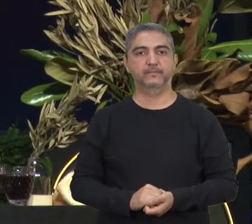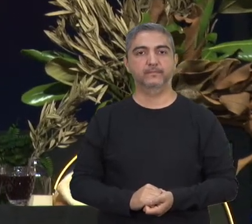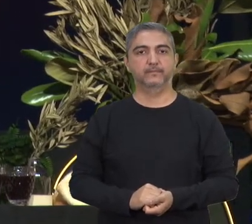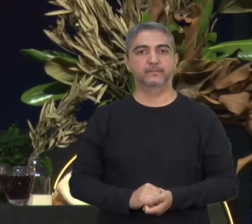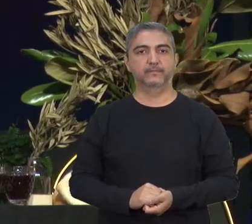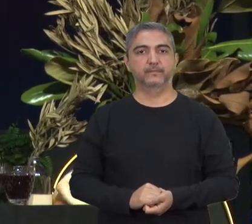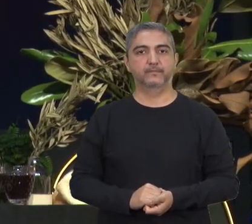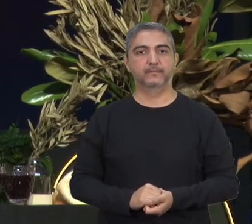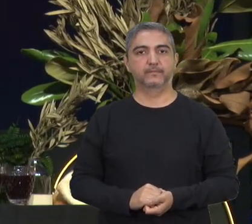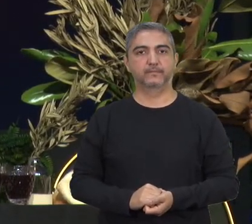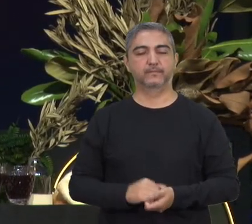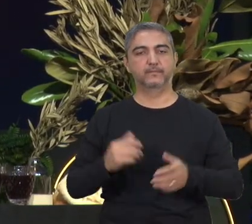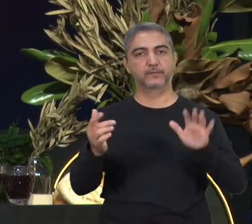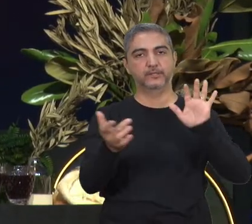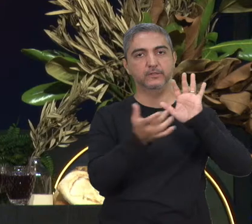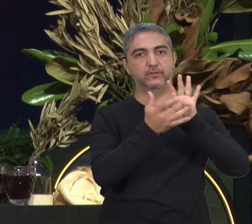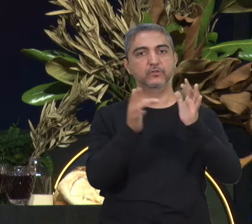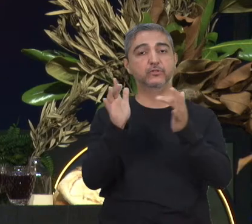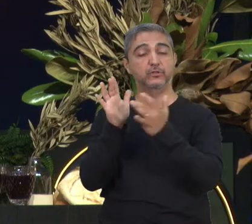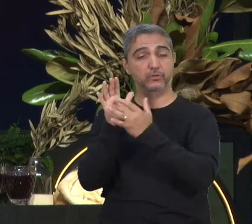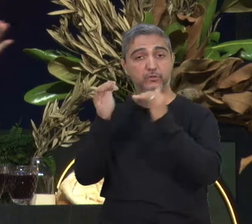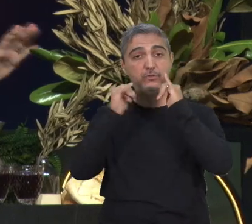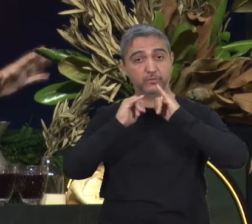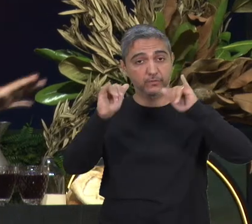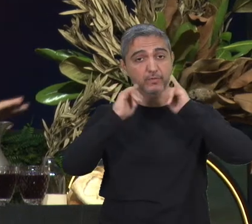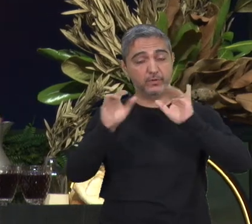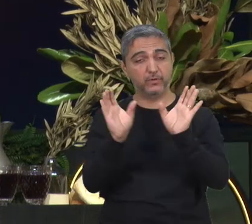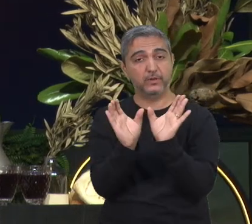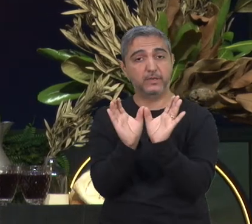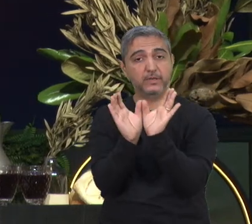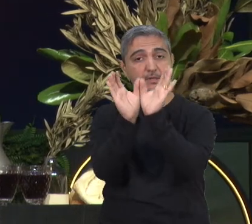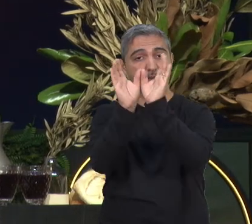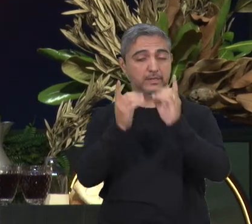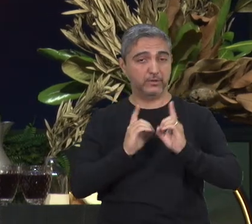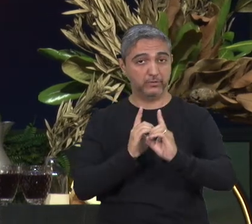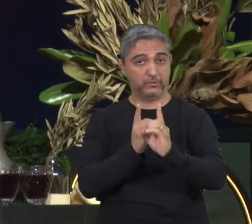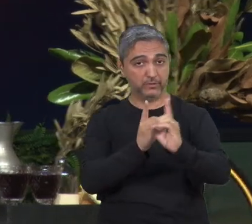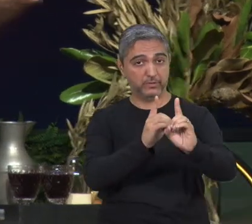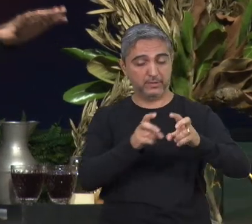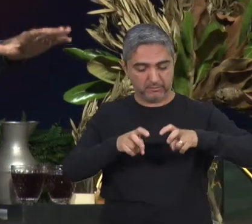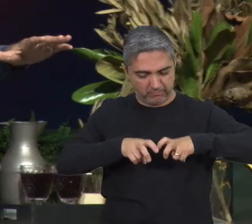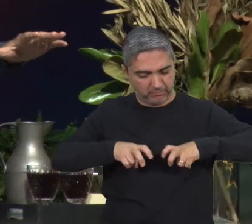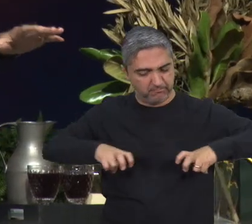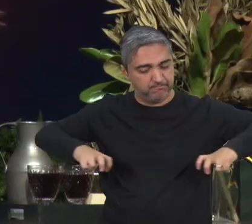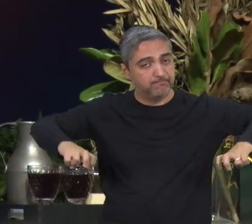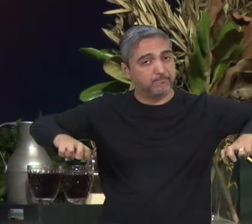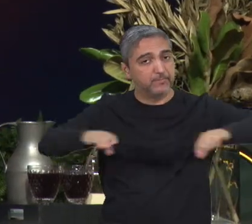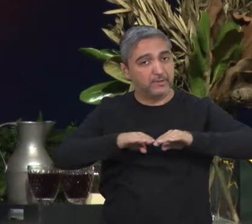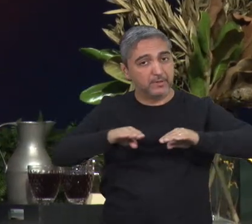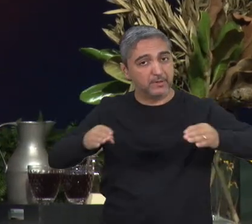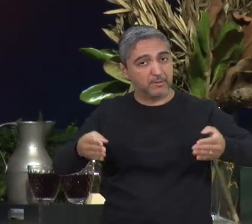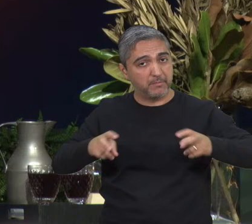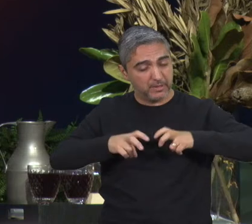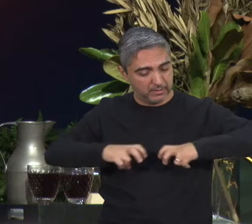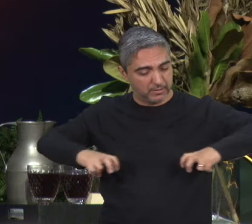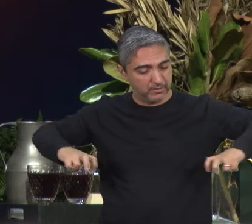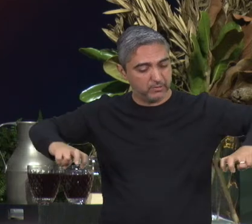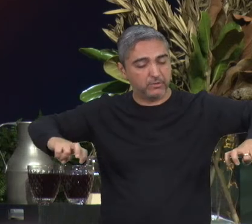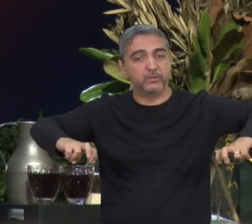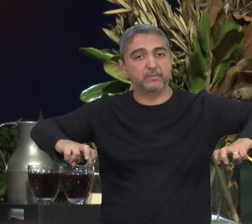O que Jesus diz para nós nesse momento da ceia, em que Ele está com seus discípulos, e Ele está aqui conosco com seus